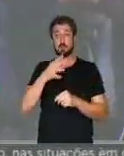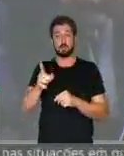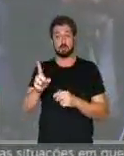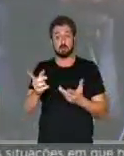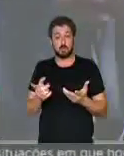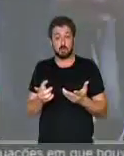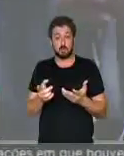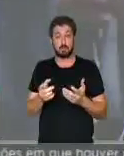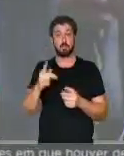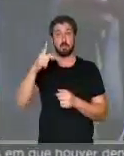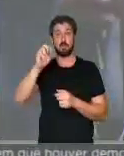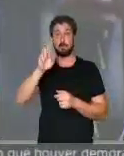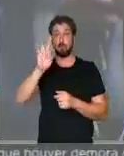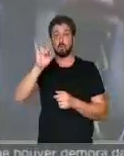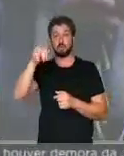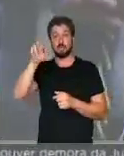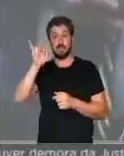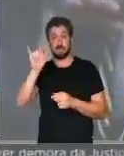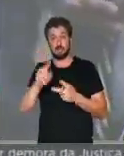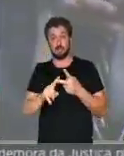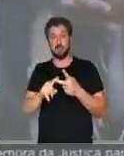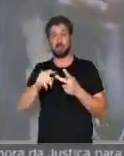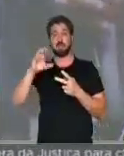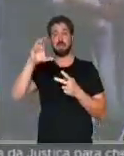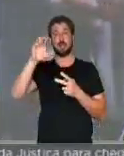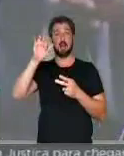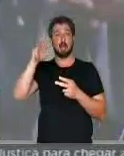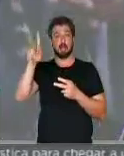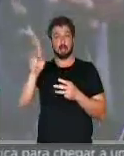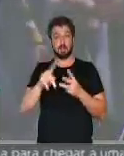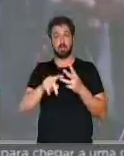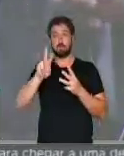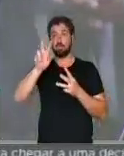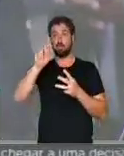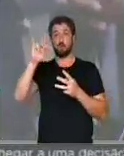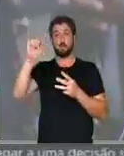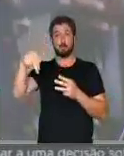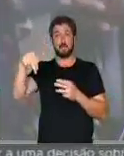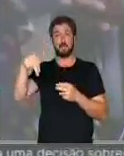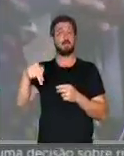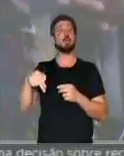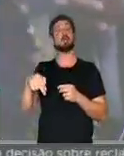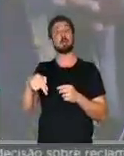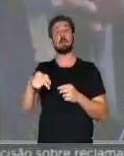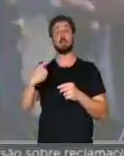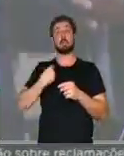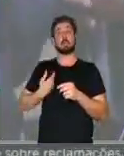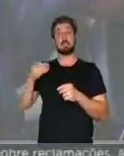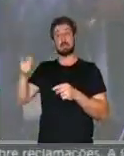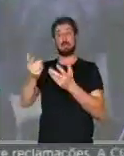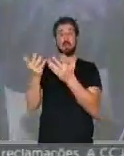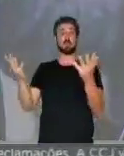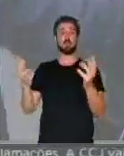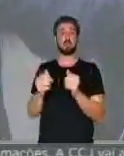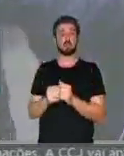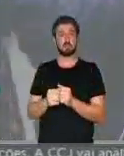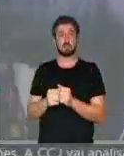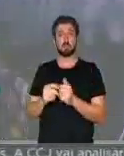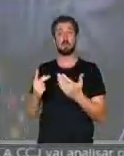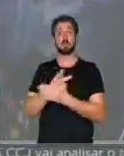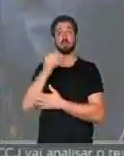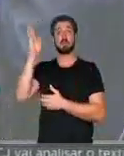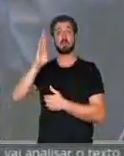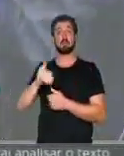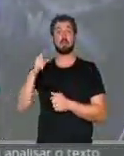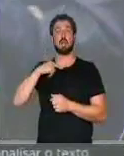desconhece Cândido Portinari, que desconhece Ligia Clark, Volpe, grandes artistas que estavam nessa exposição. O que está acontecendo